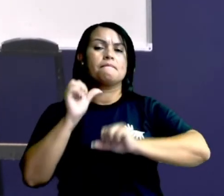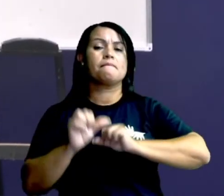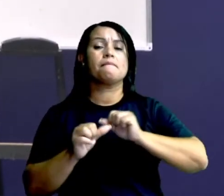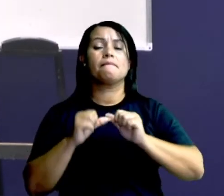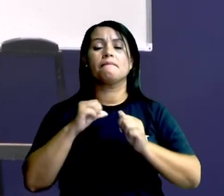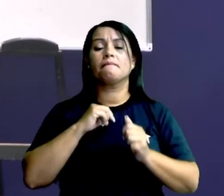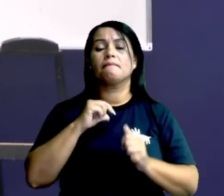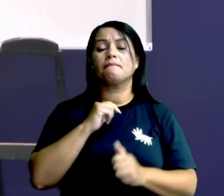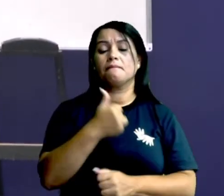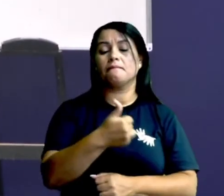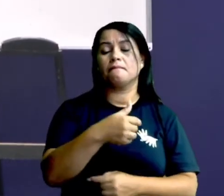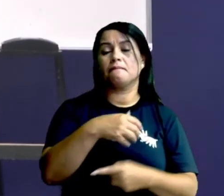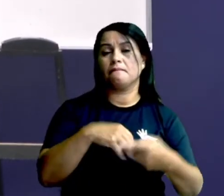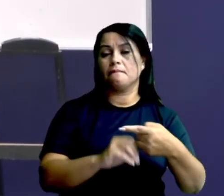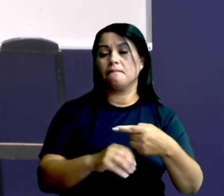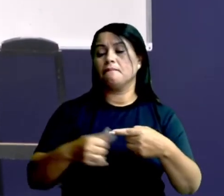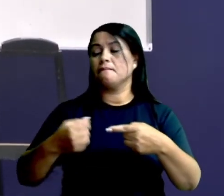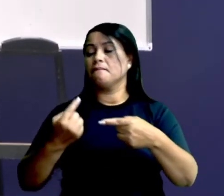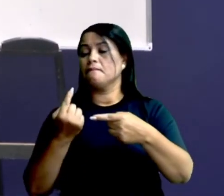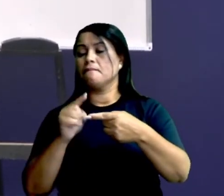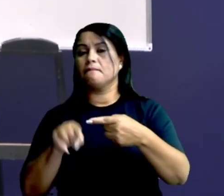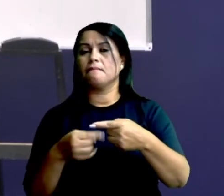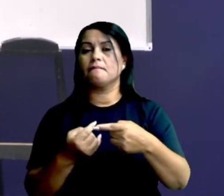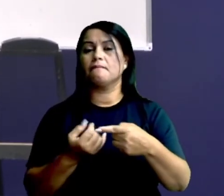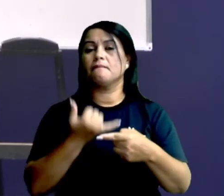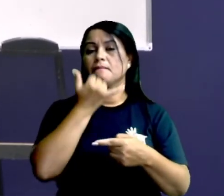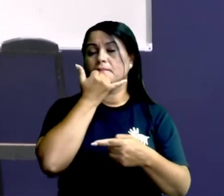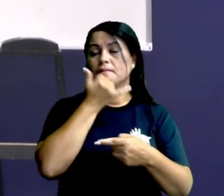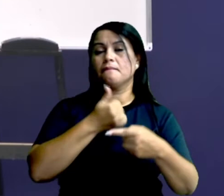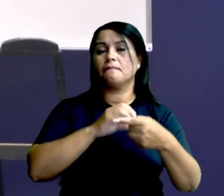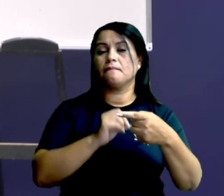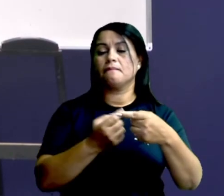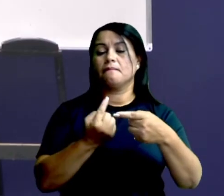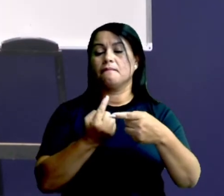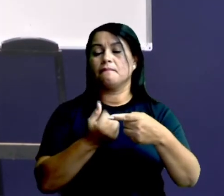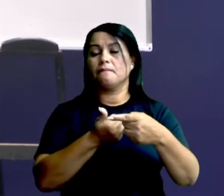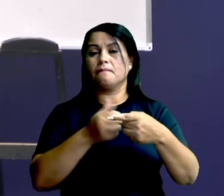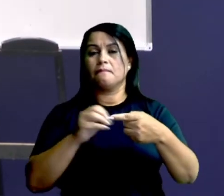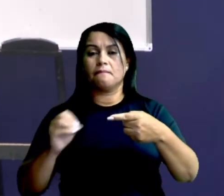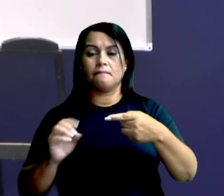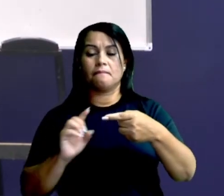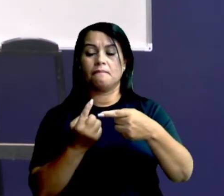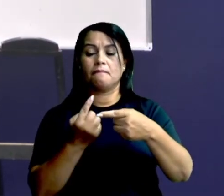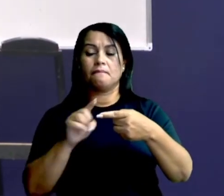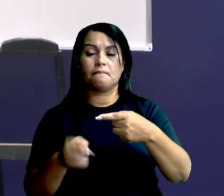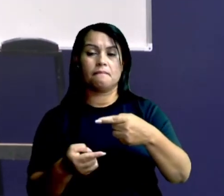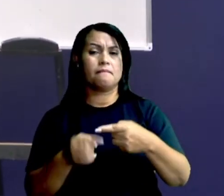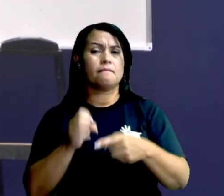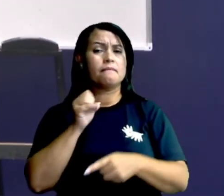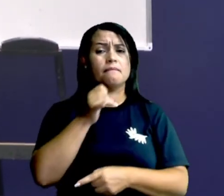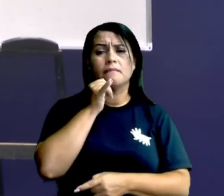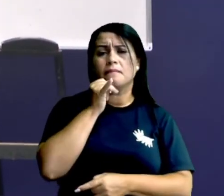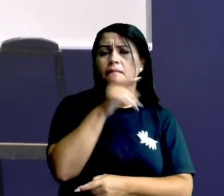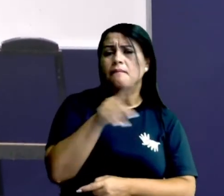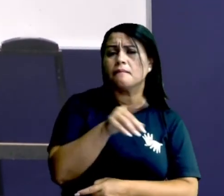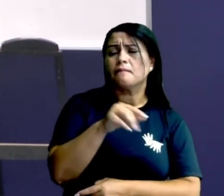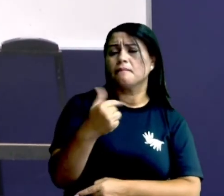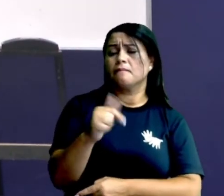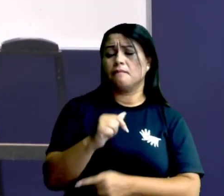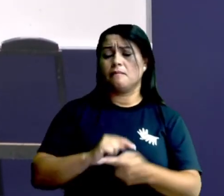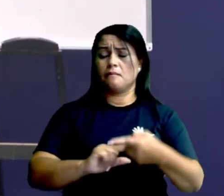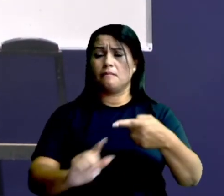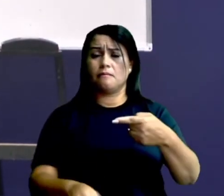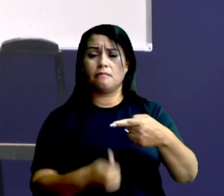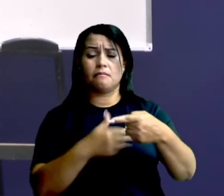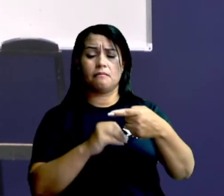as bases 10, 10, 100 e 1000. Agora, professora, e se a base não for nem 10, nem 100,